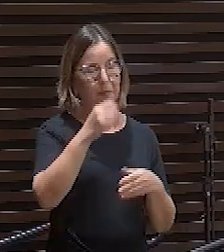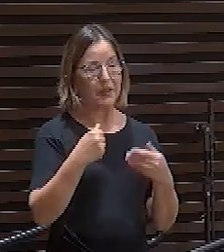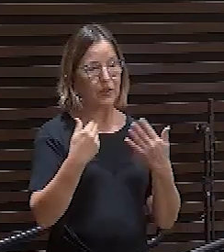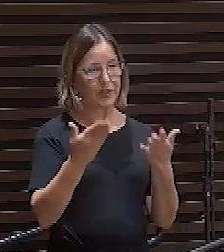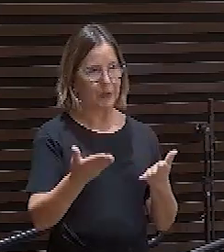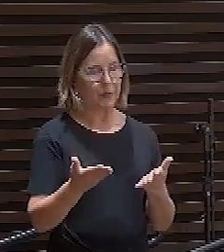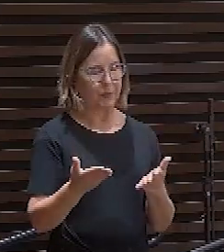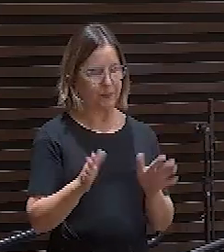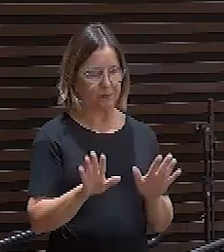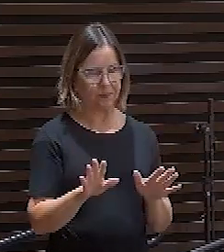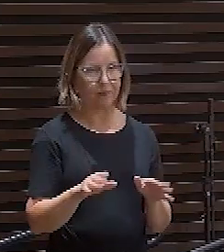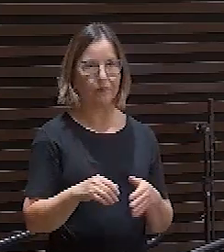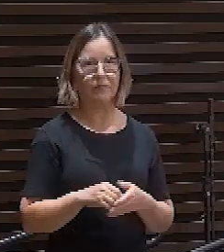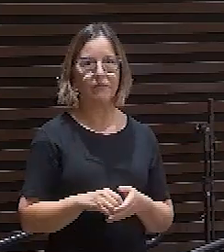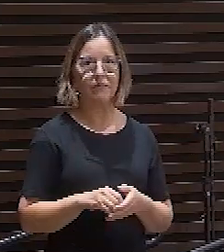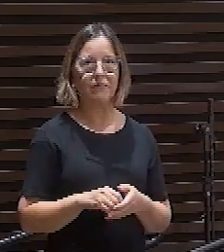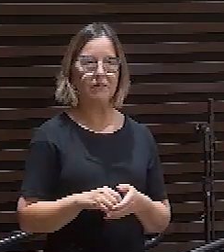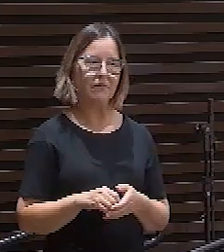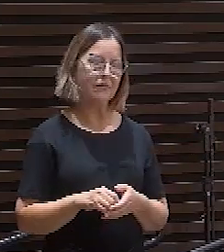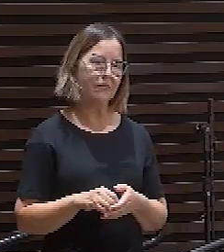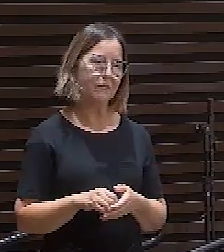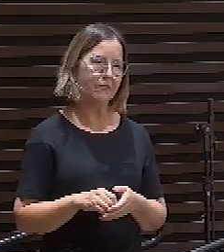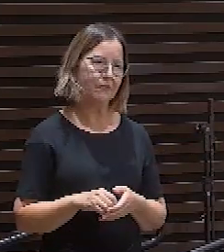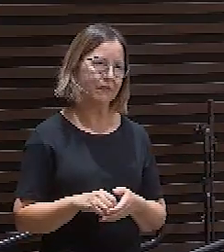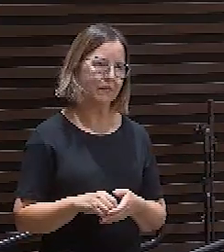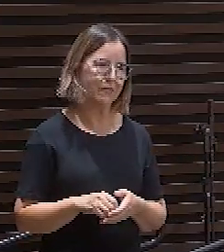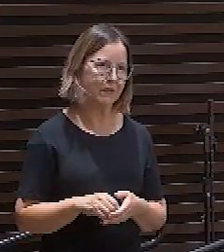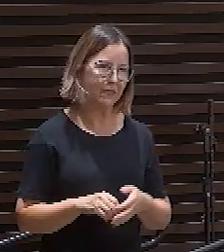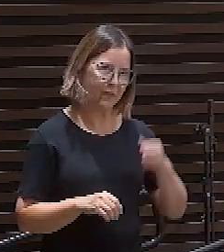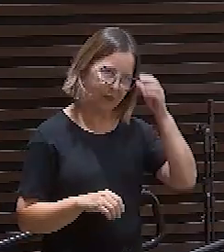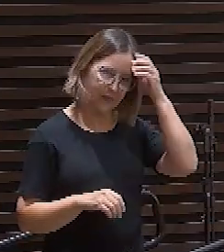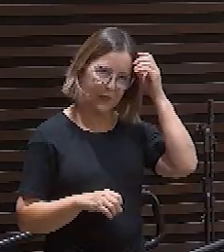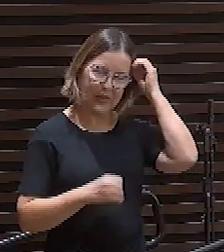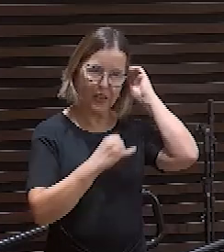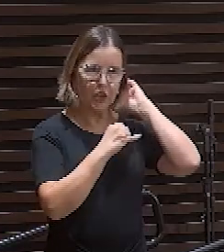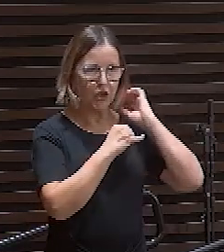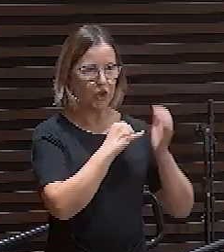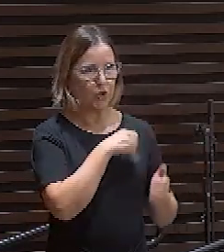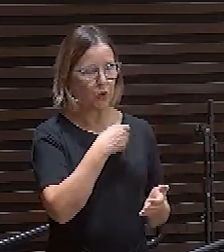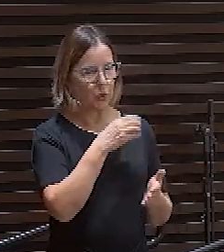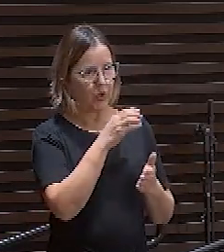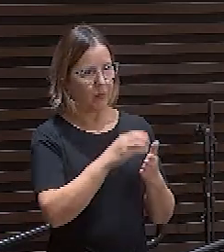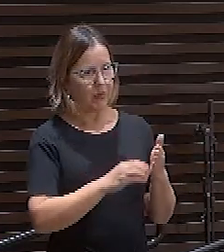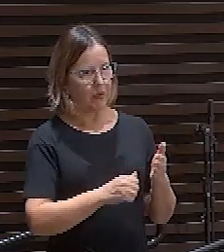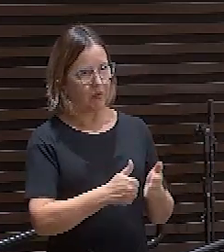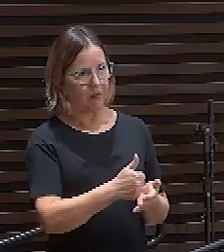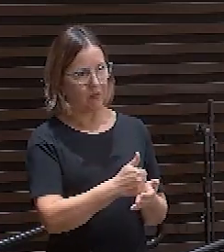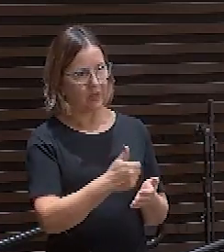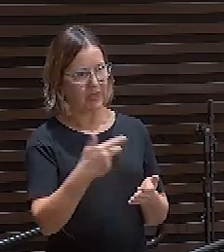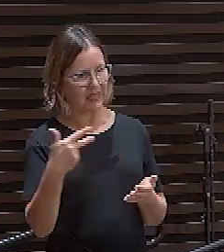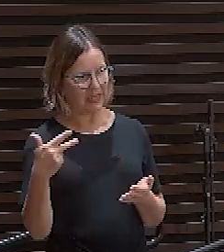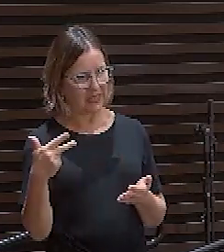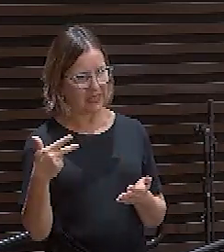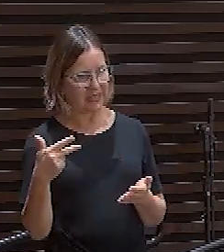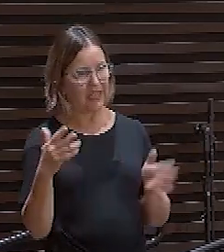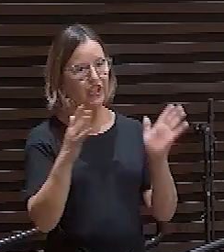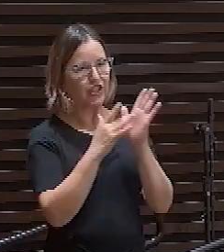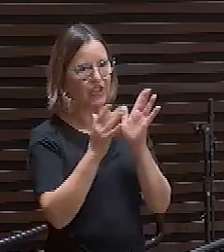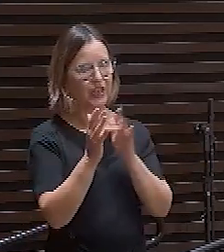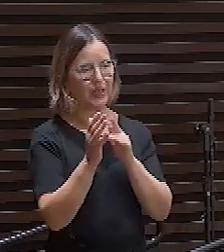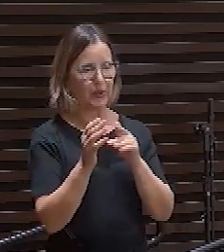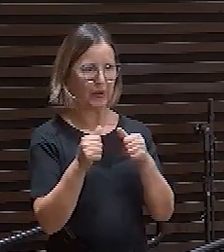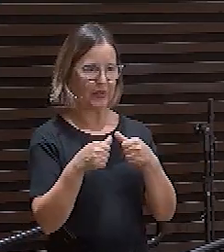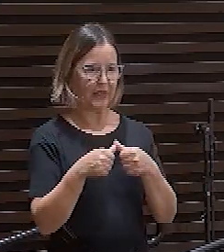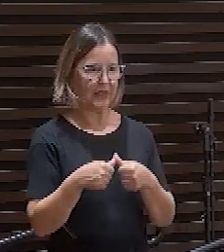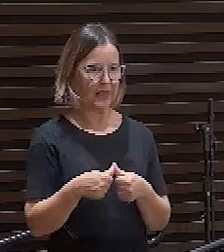o contexto. Então, aqui está em João 13. No capítulo 13 de João, Jesus está